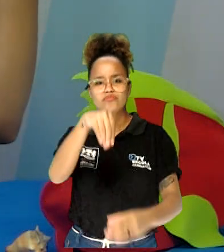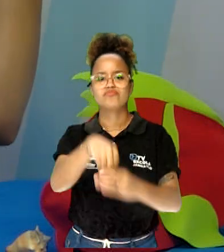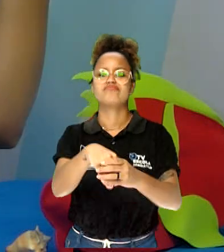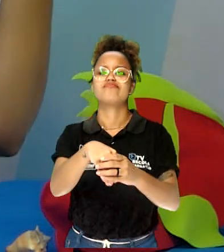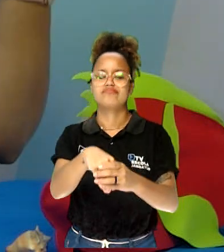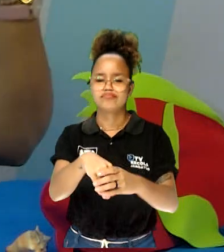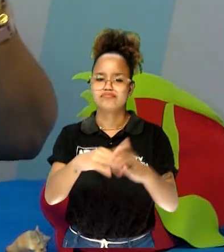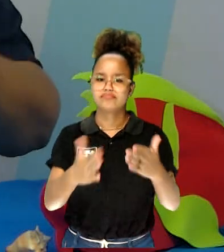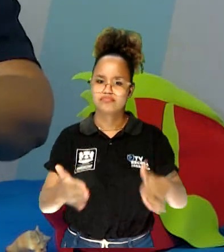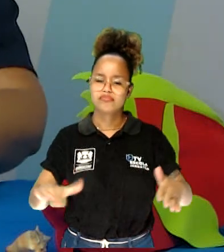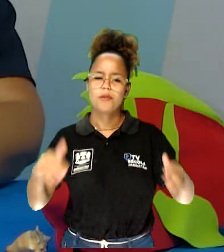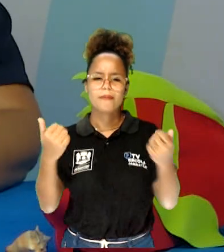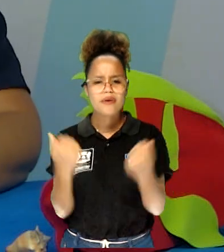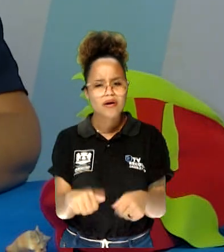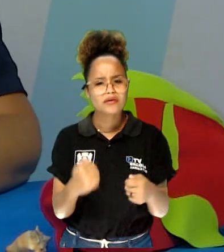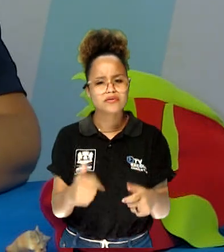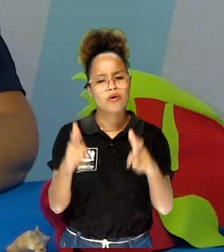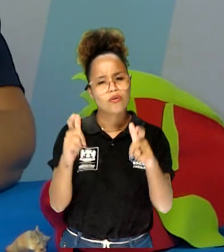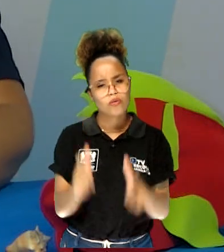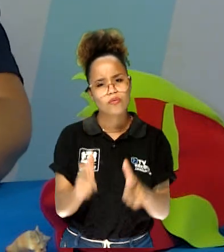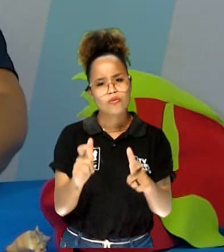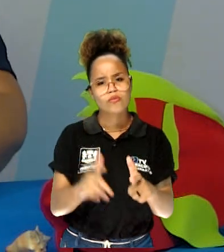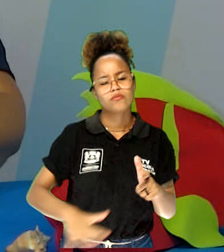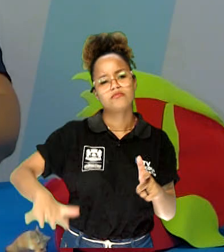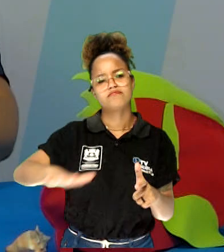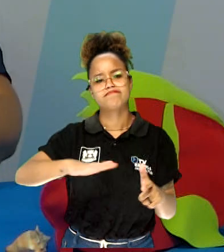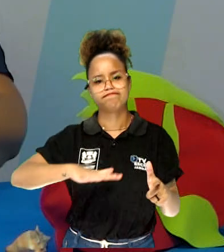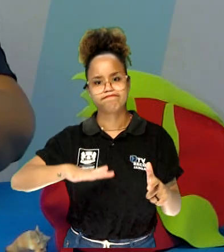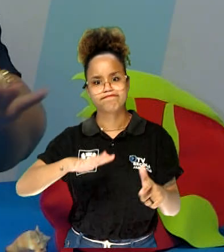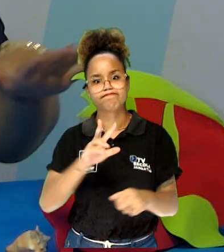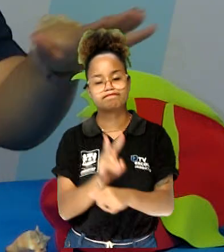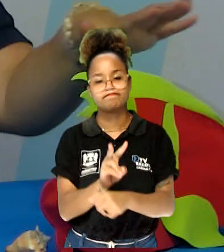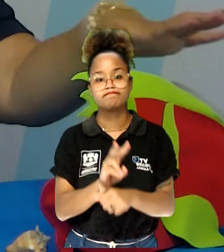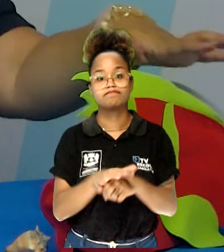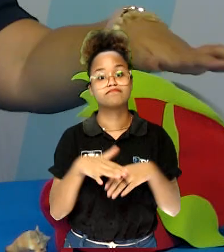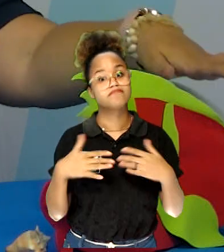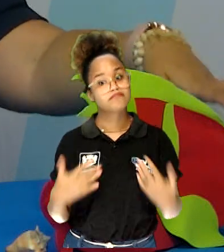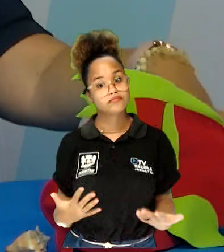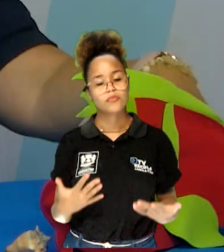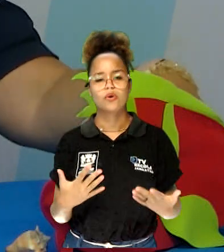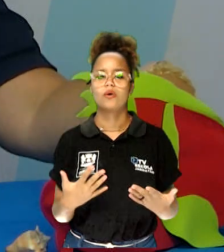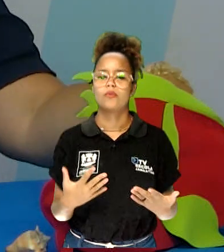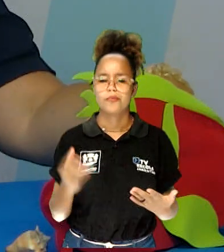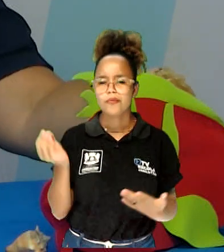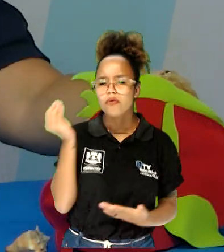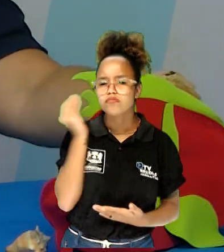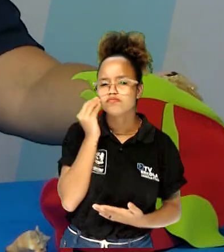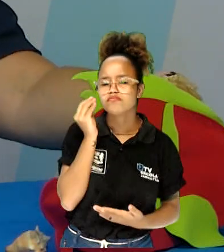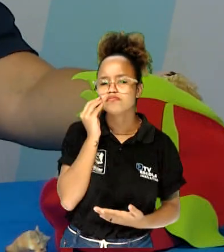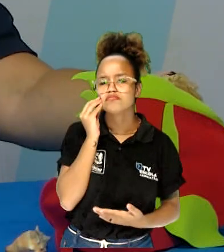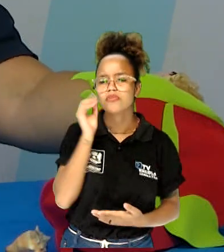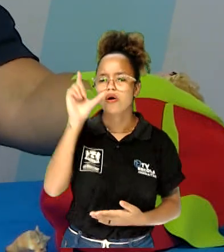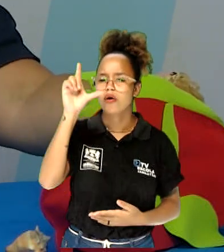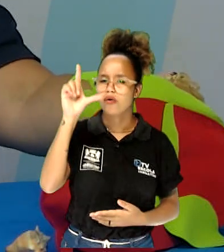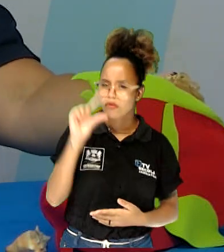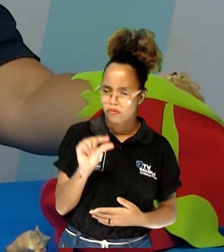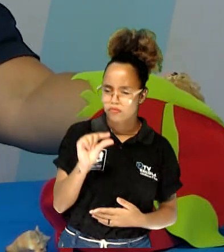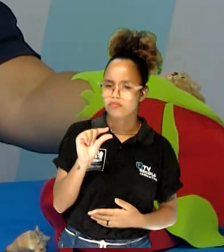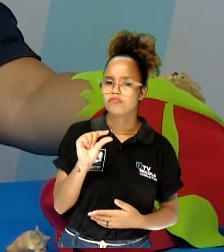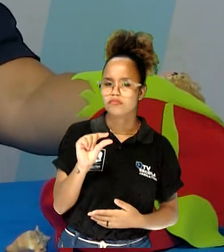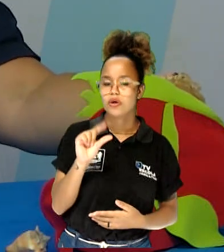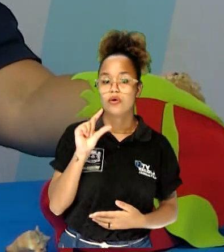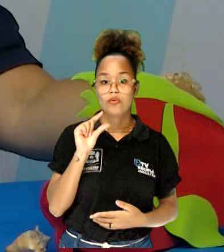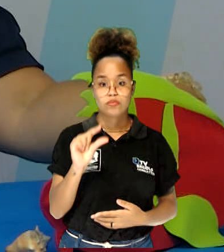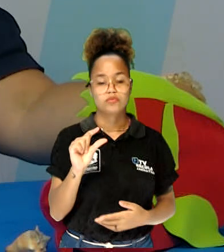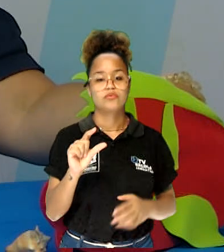precisando daquele ambiente bem cuidado. E por isso, gente, para a gente tentar diminuir um pouquinho esse lixo,